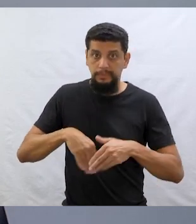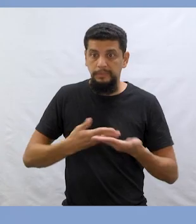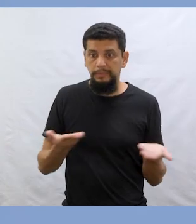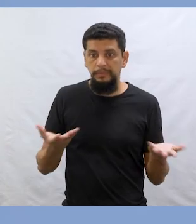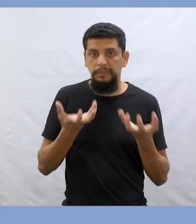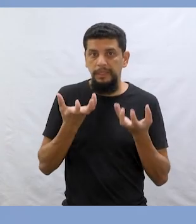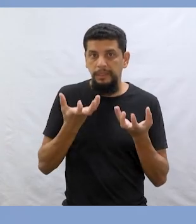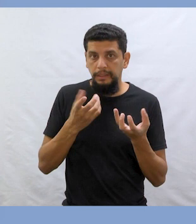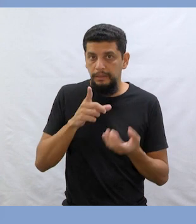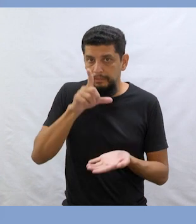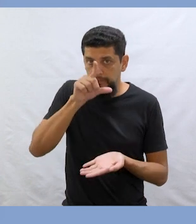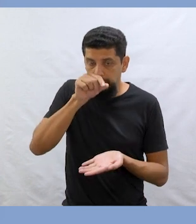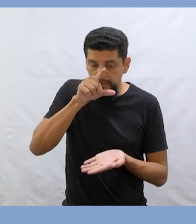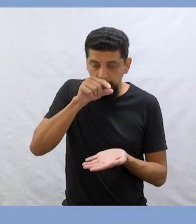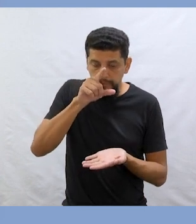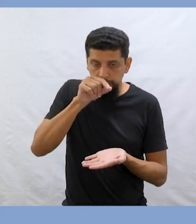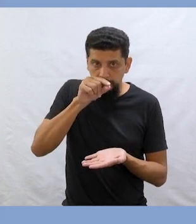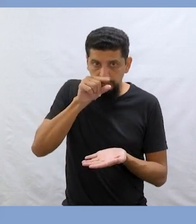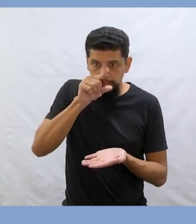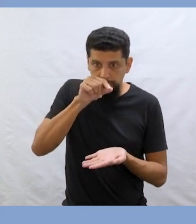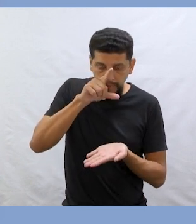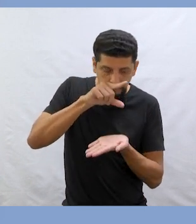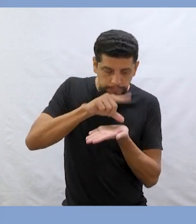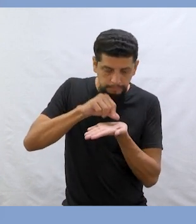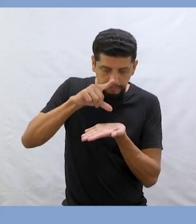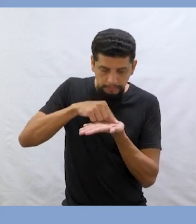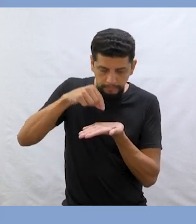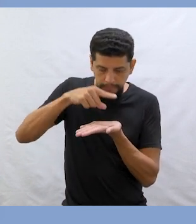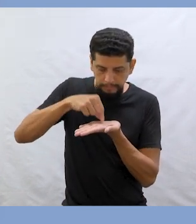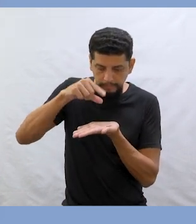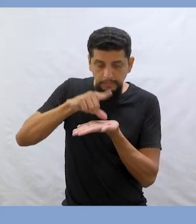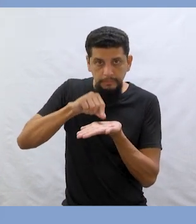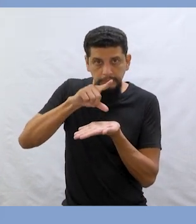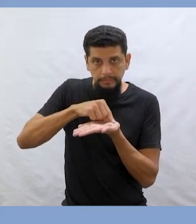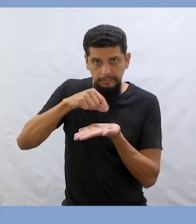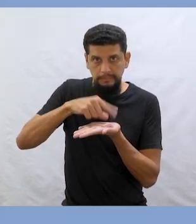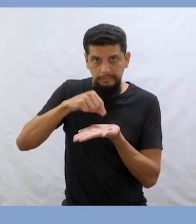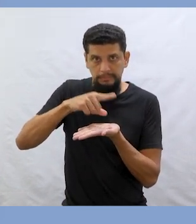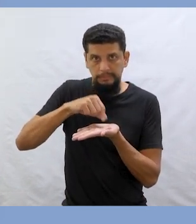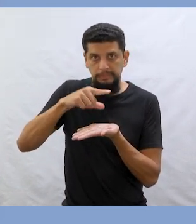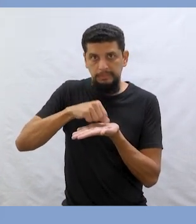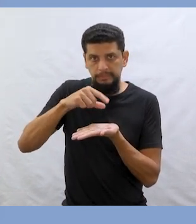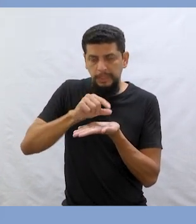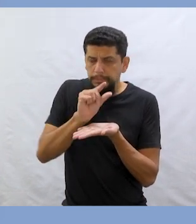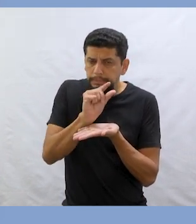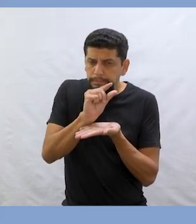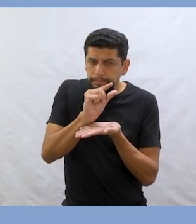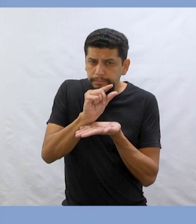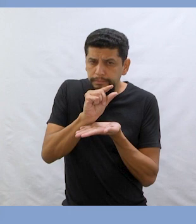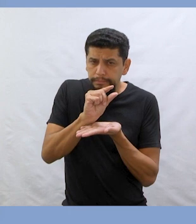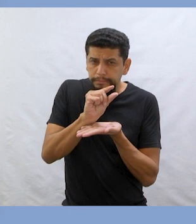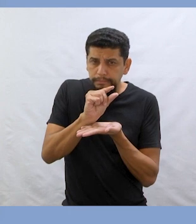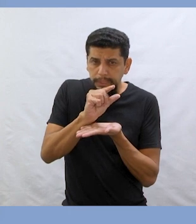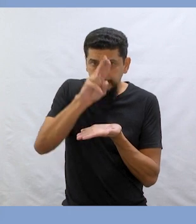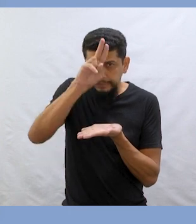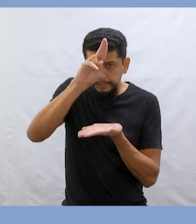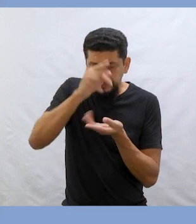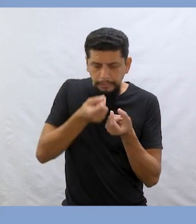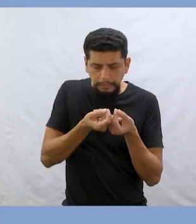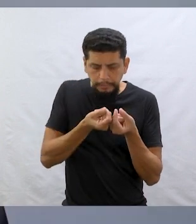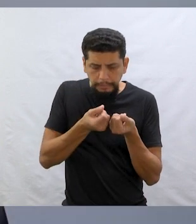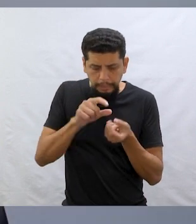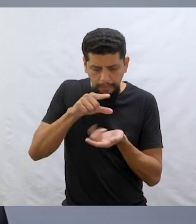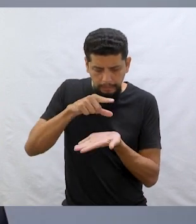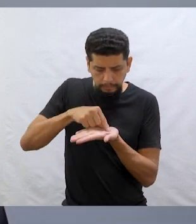Quando quer comer bichinho, a comida do pintinho são bichinhos bem pequenininhos, que ele